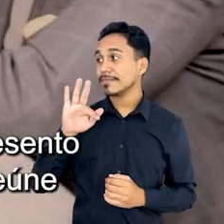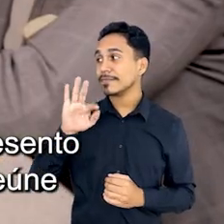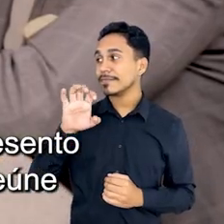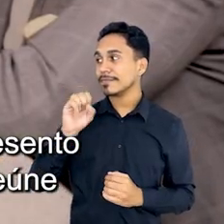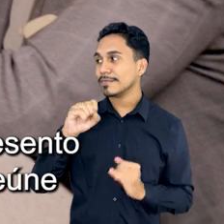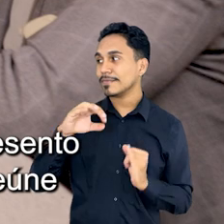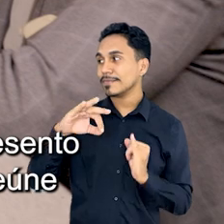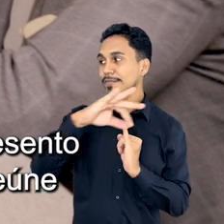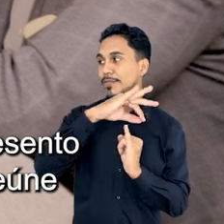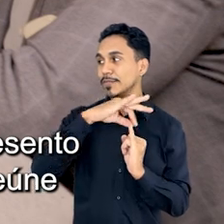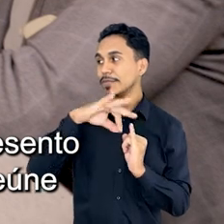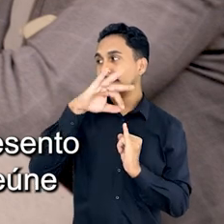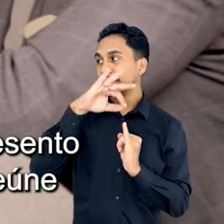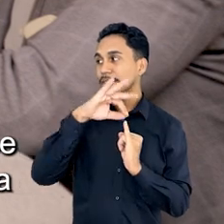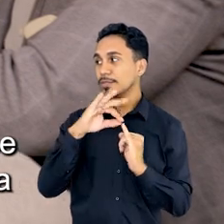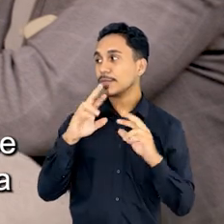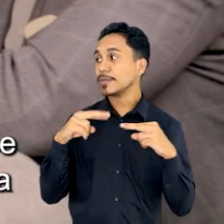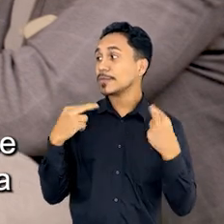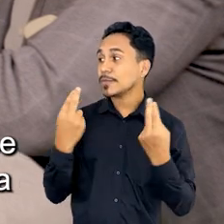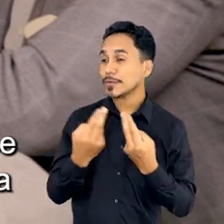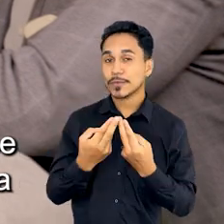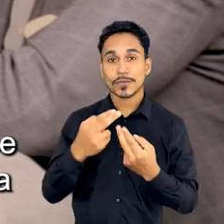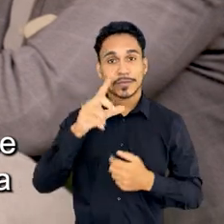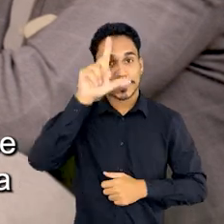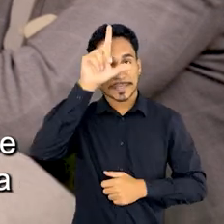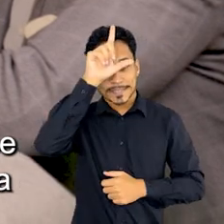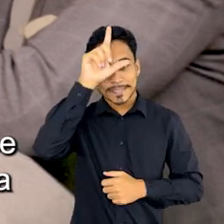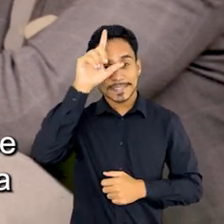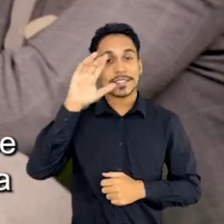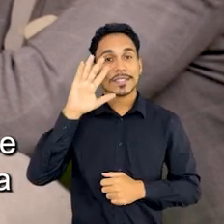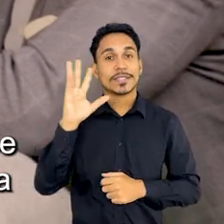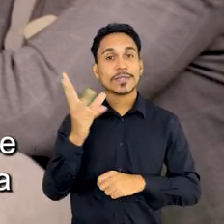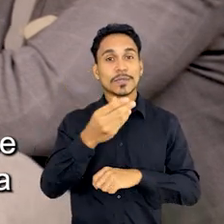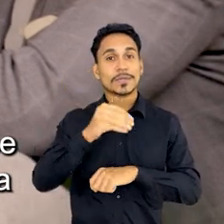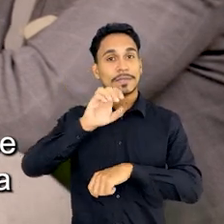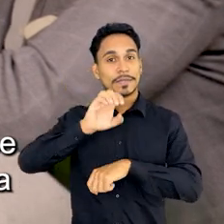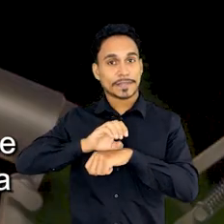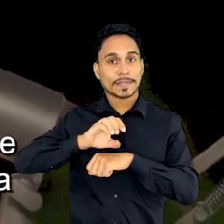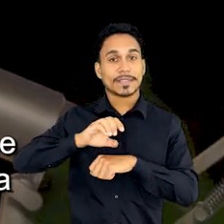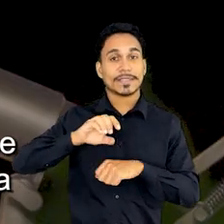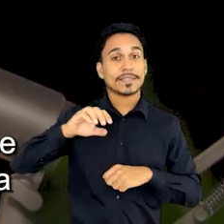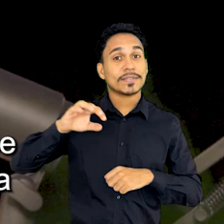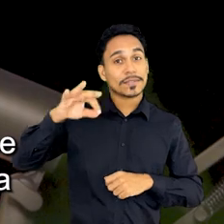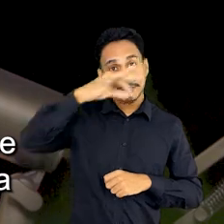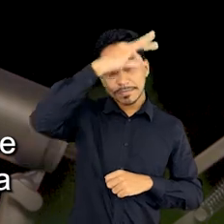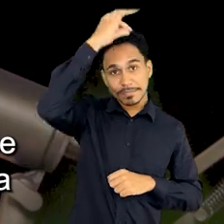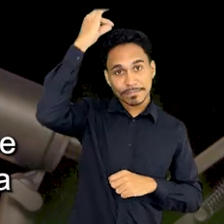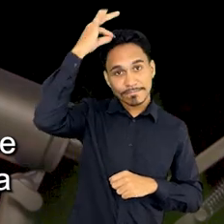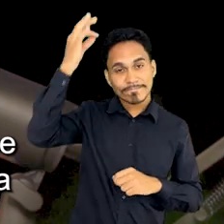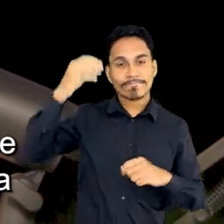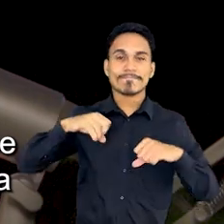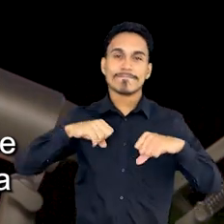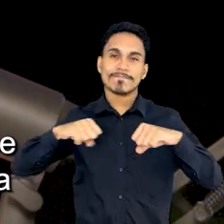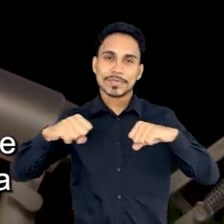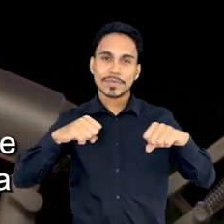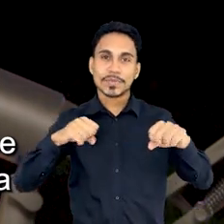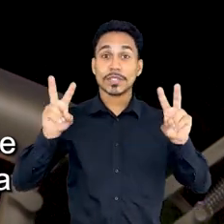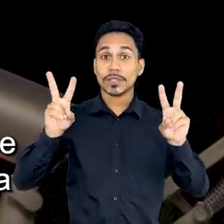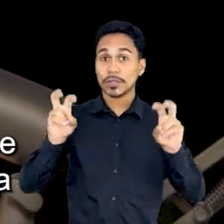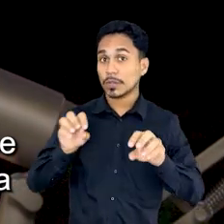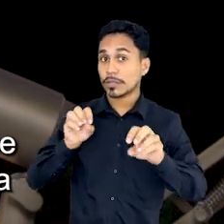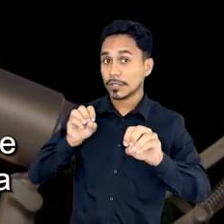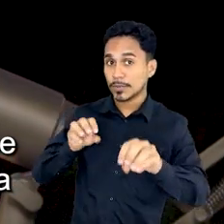ifs é esse evento que reúne líderes de todos os ifs Espírito Santo aqui se debate a educação e os